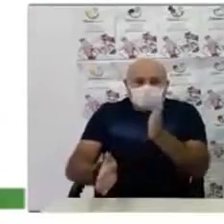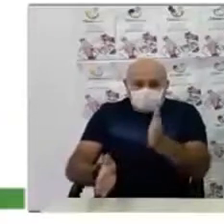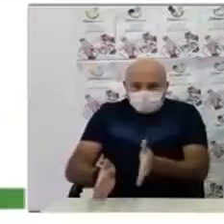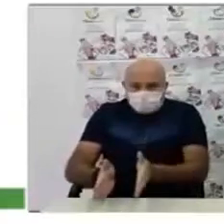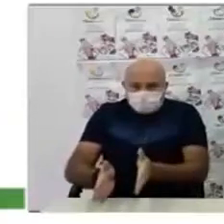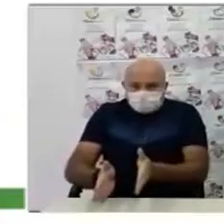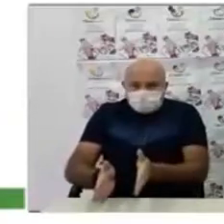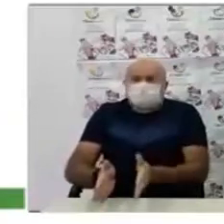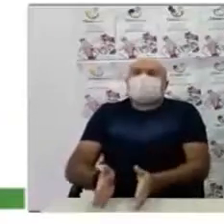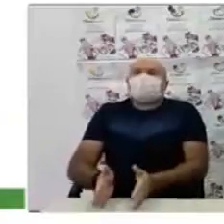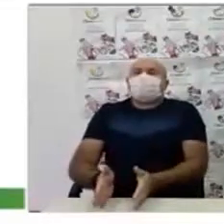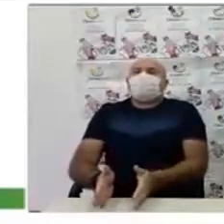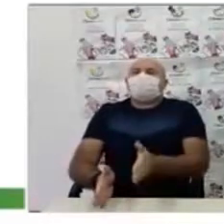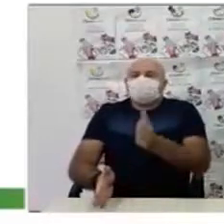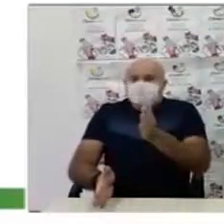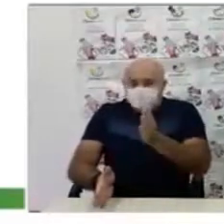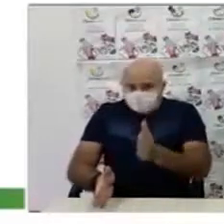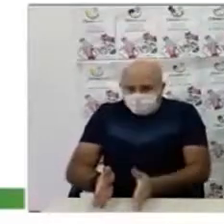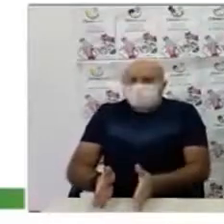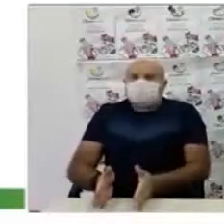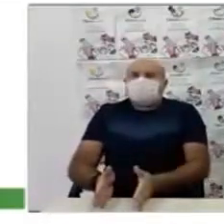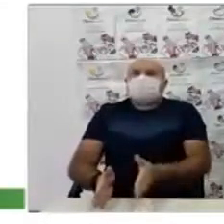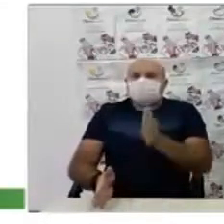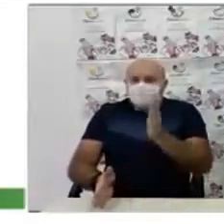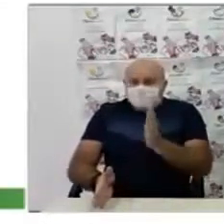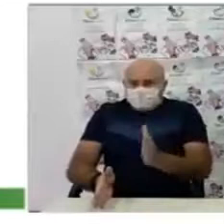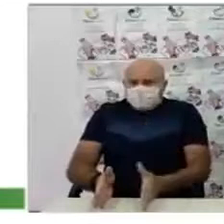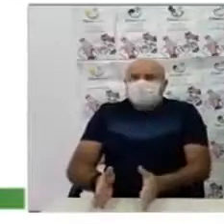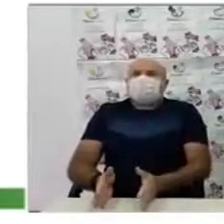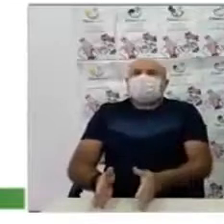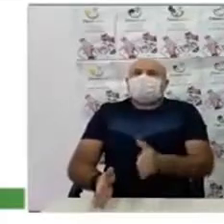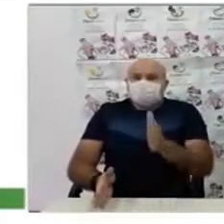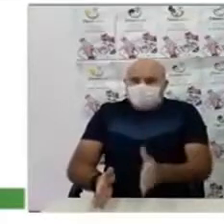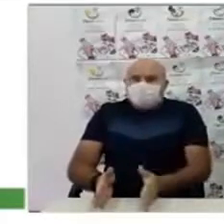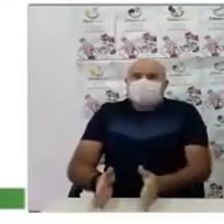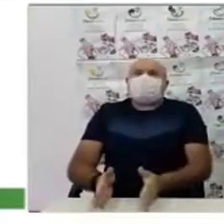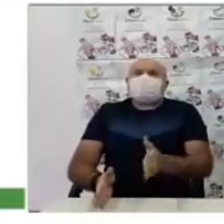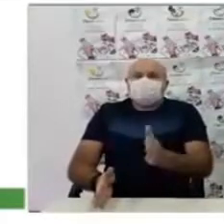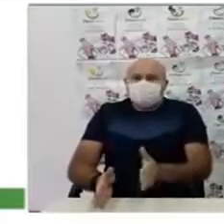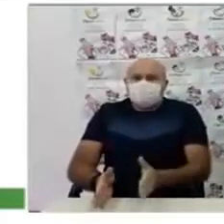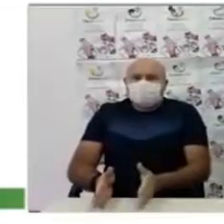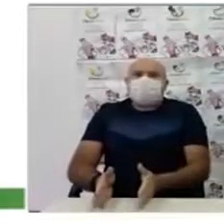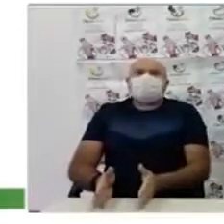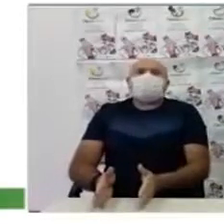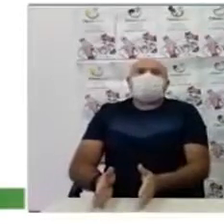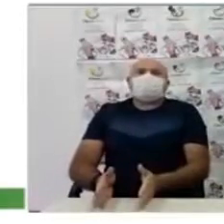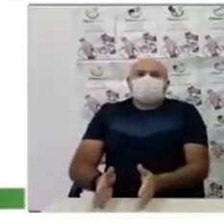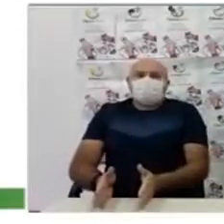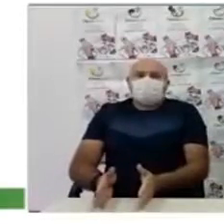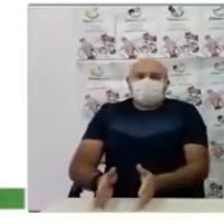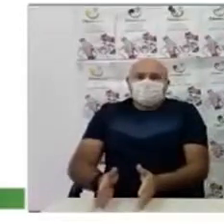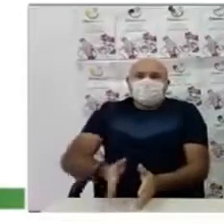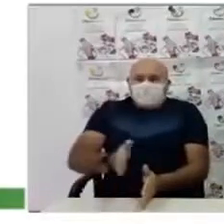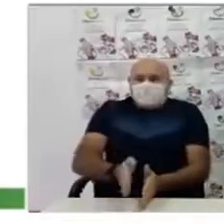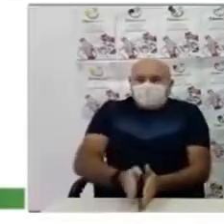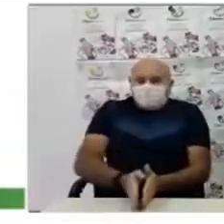átomo, esférico, maciço, sem energia, indestrutível, indifusível. Não é